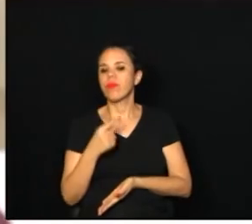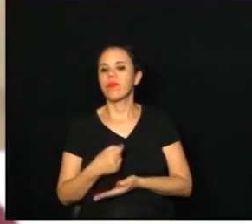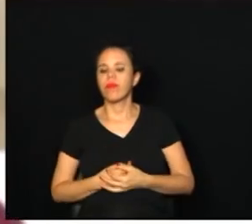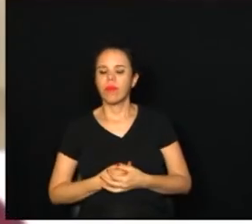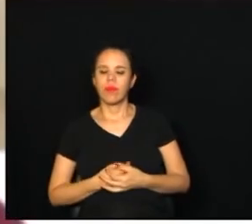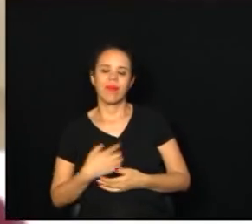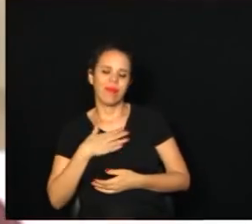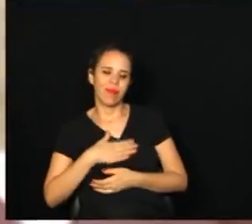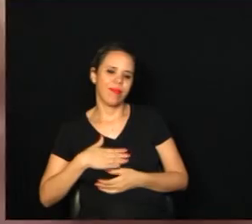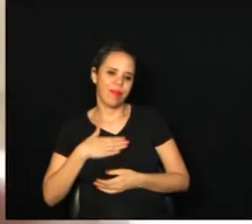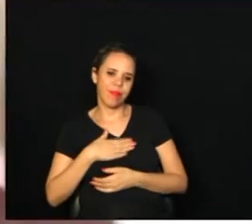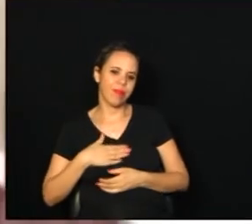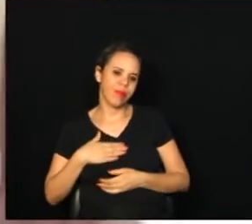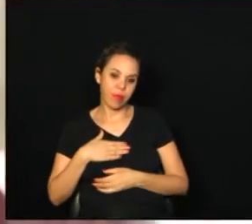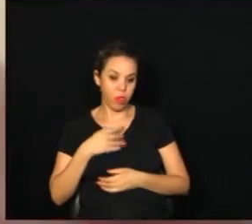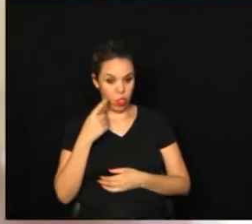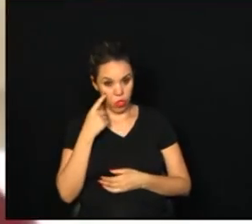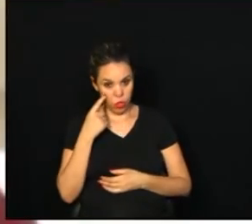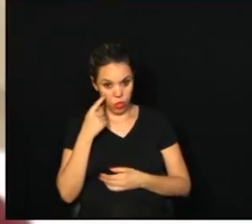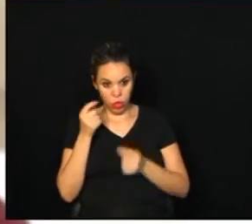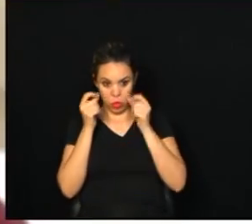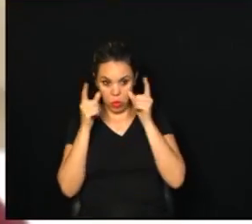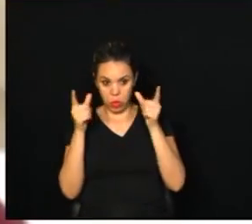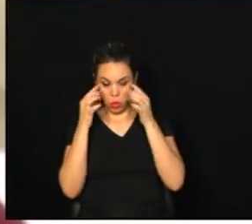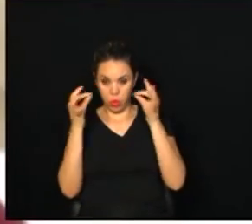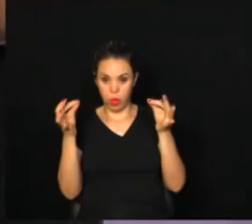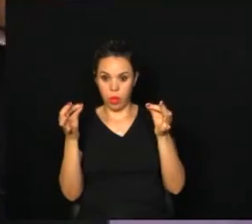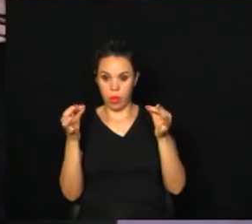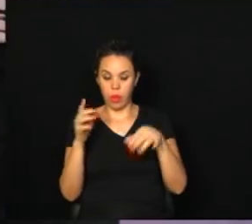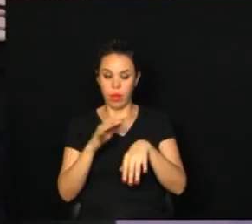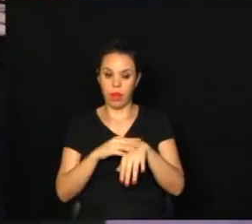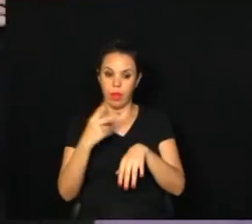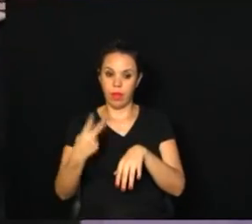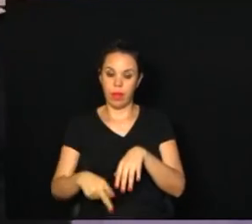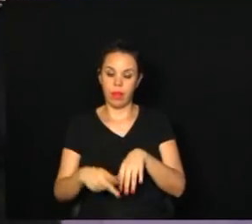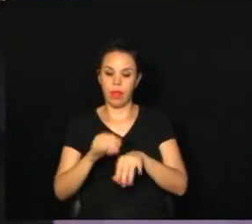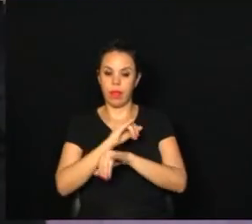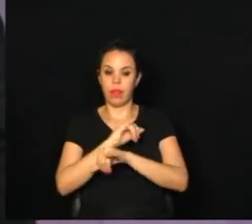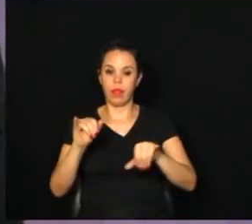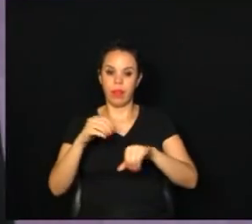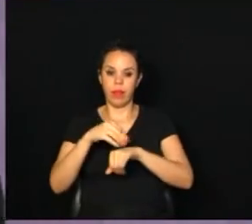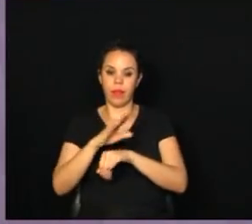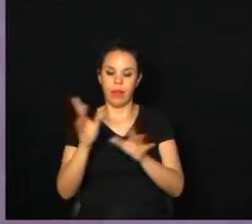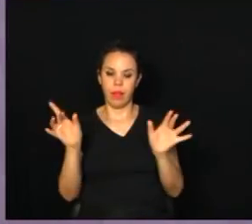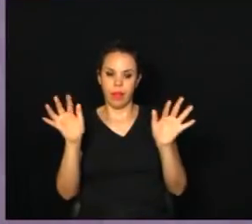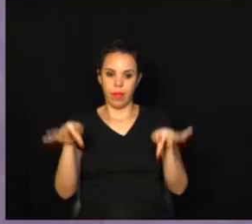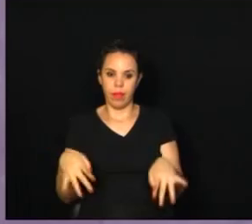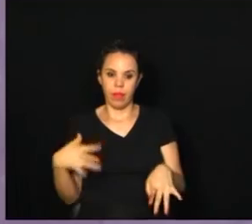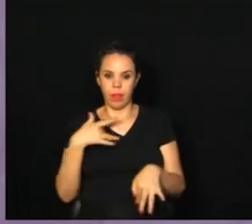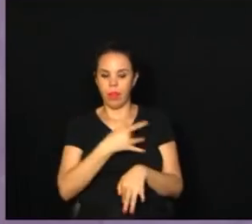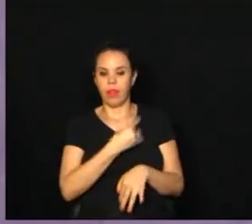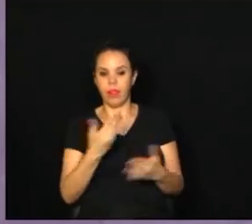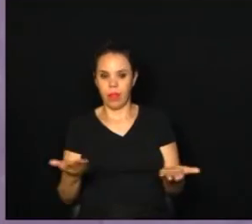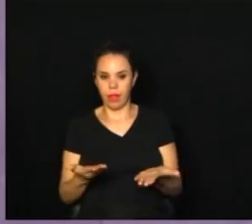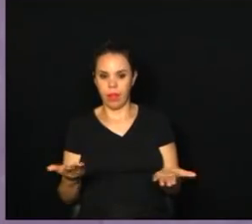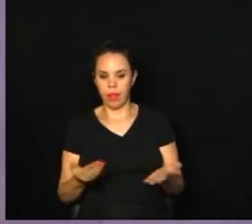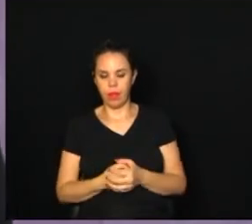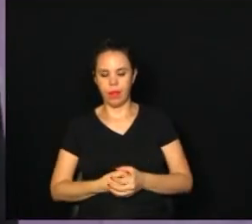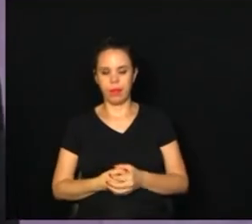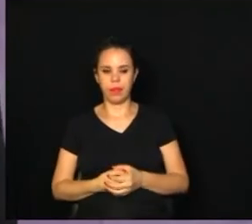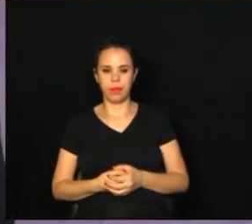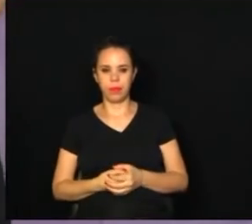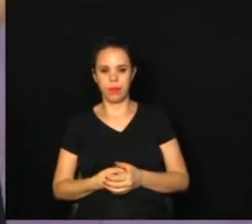protocolos atualizados que a gente publicou esse ano, de orientação de como prevenir a trombose, como avaliar o risco de trombose